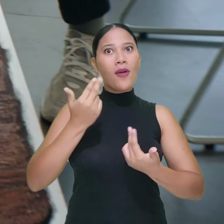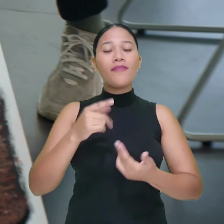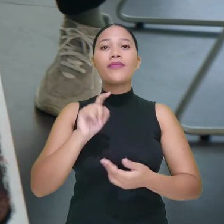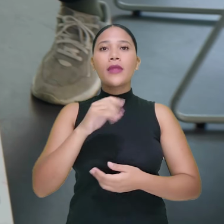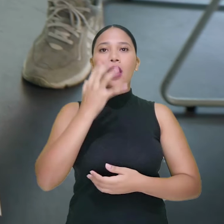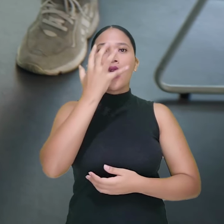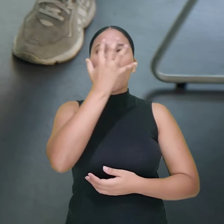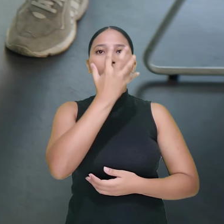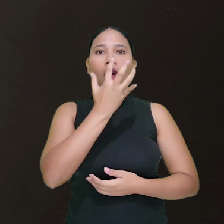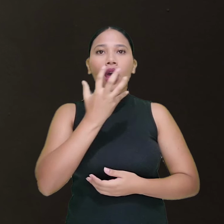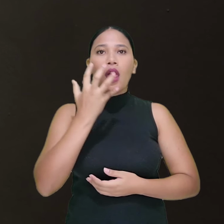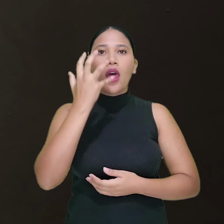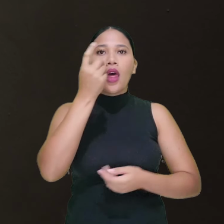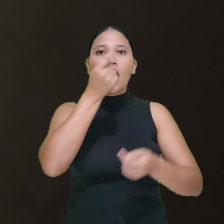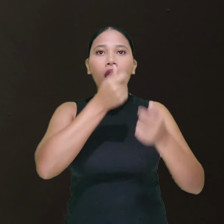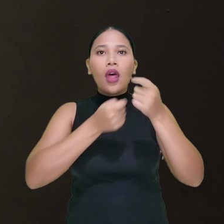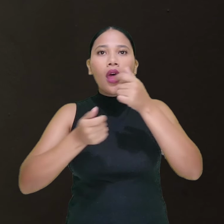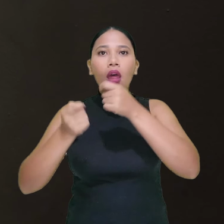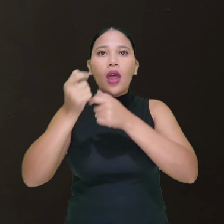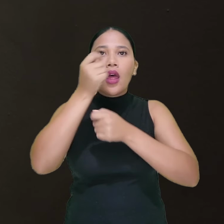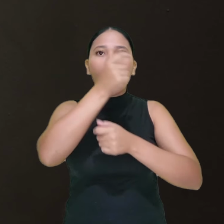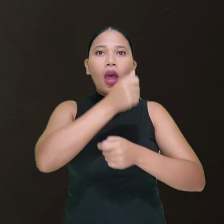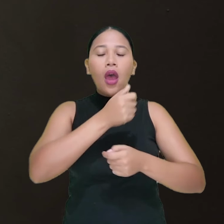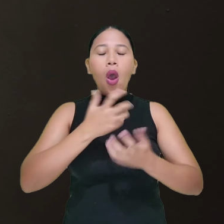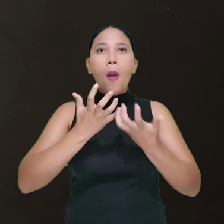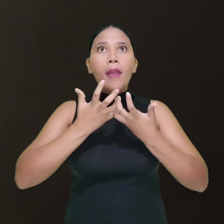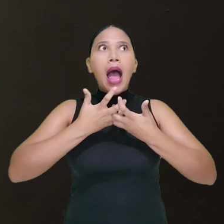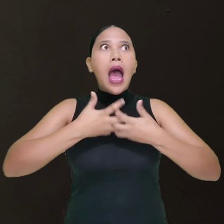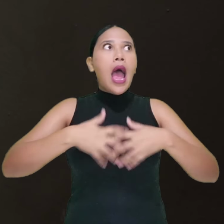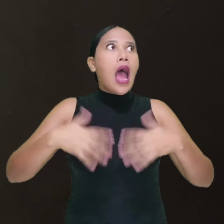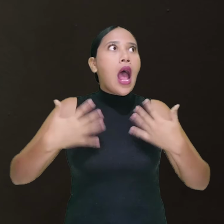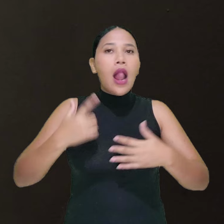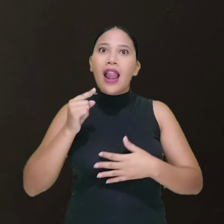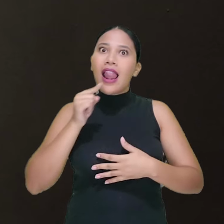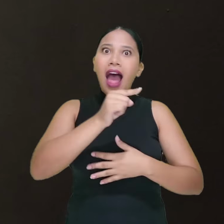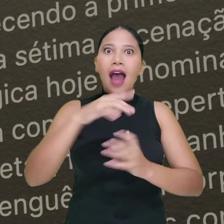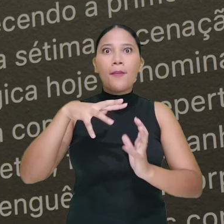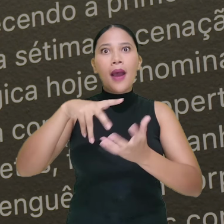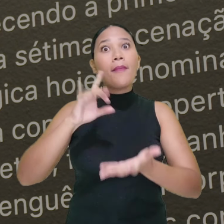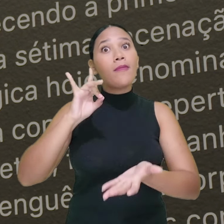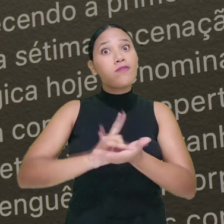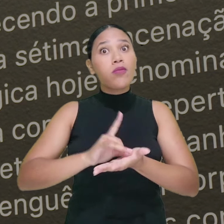por toda a exposição. A Pan ela sofre um transe muito, muito complexo lá dentro de Revenguer,